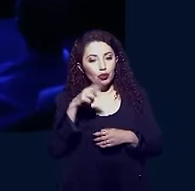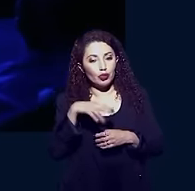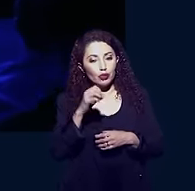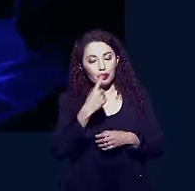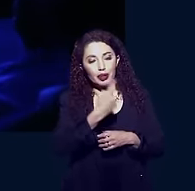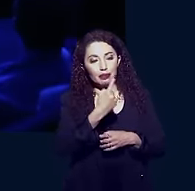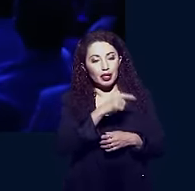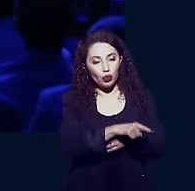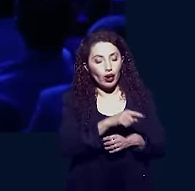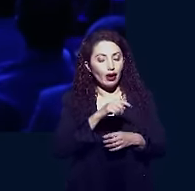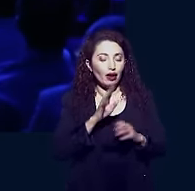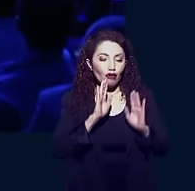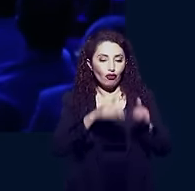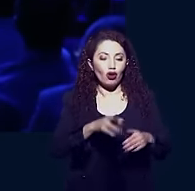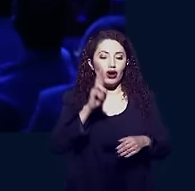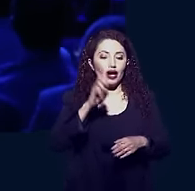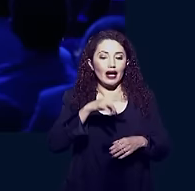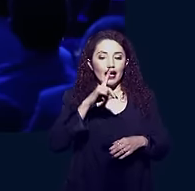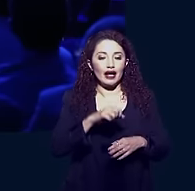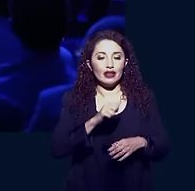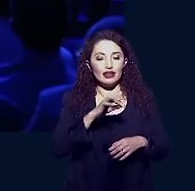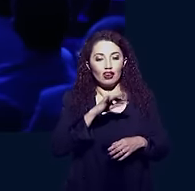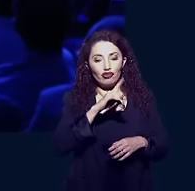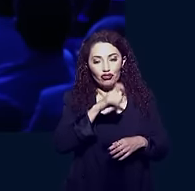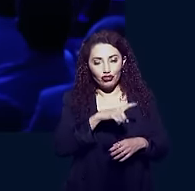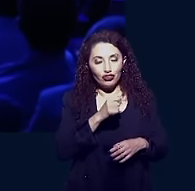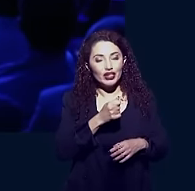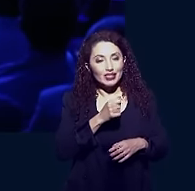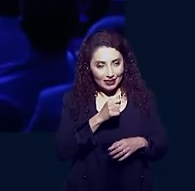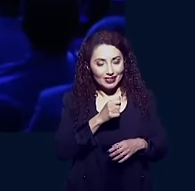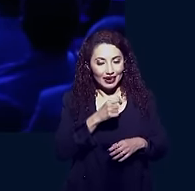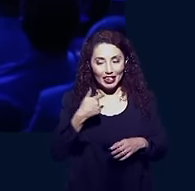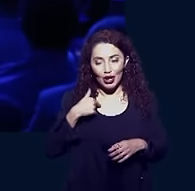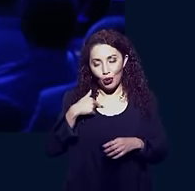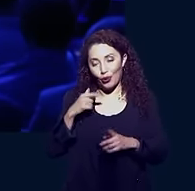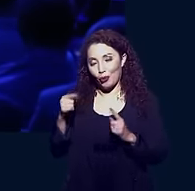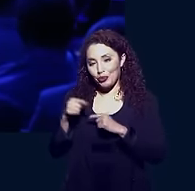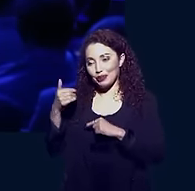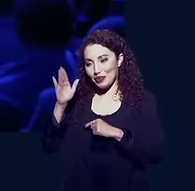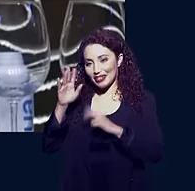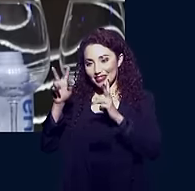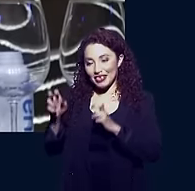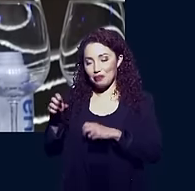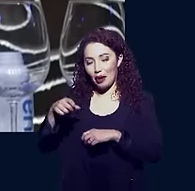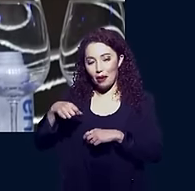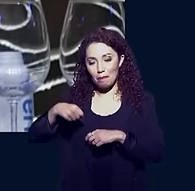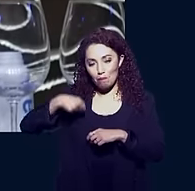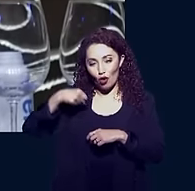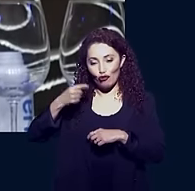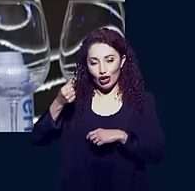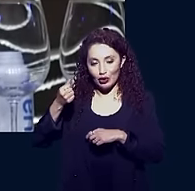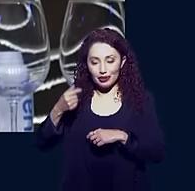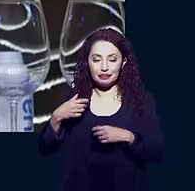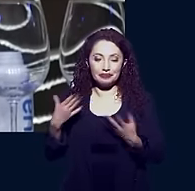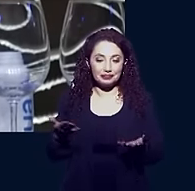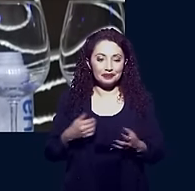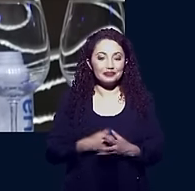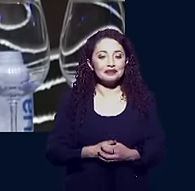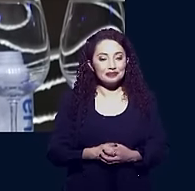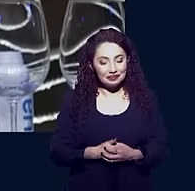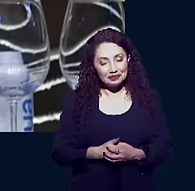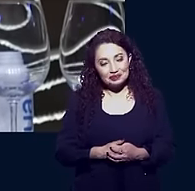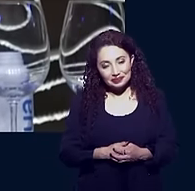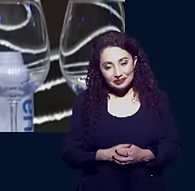BSA depois você fala dos impactos na BSA muitoo eu era eu era o Dove do outro lado e agora